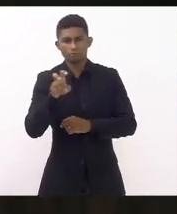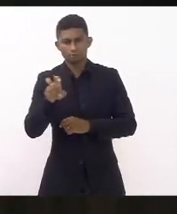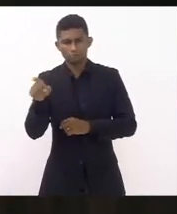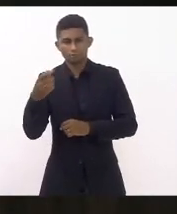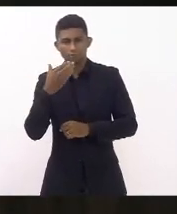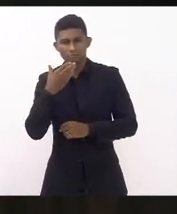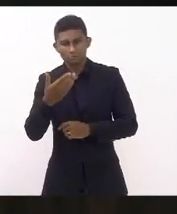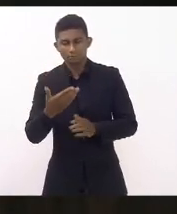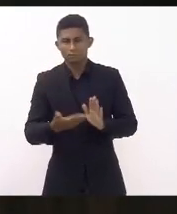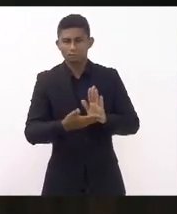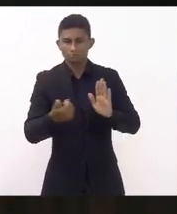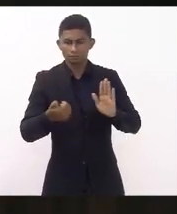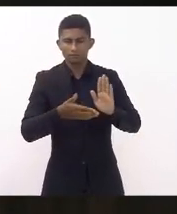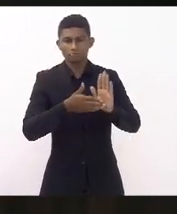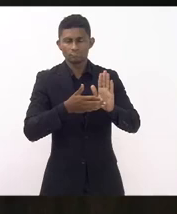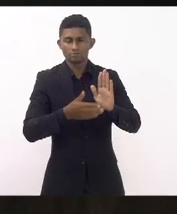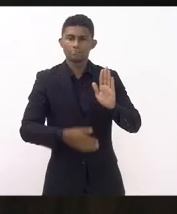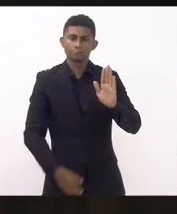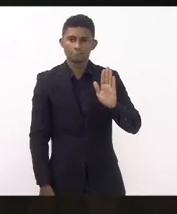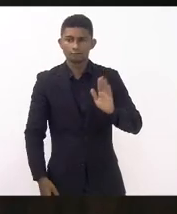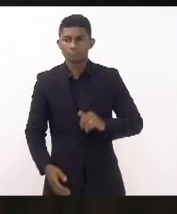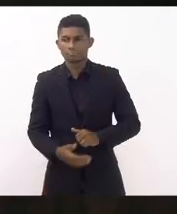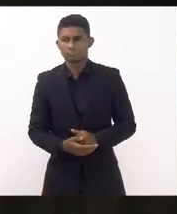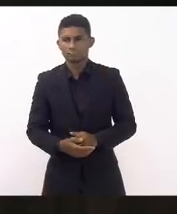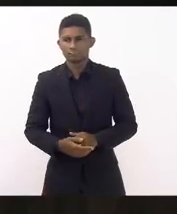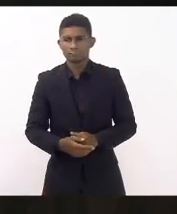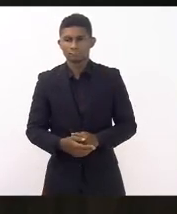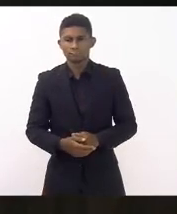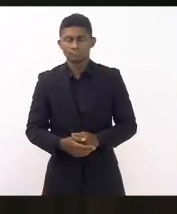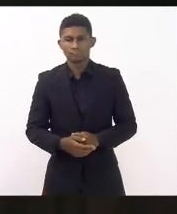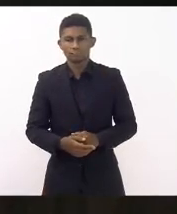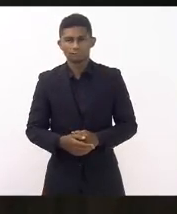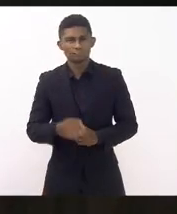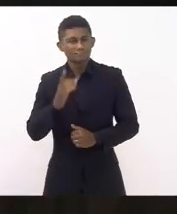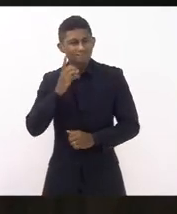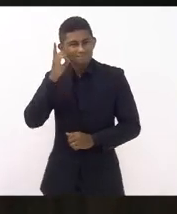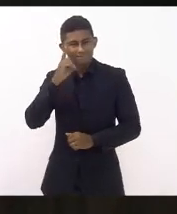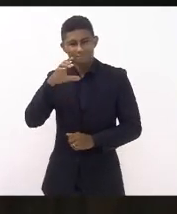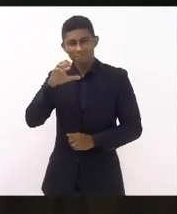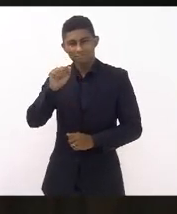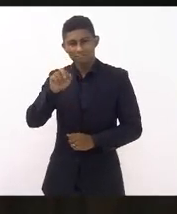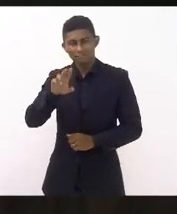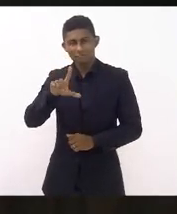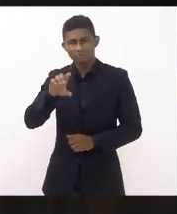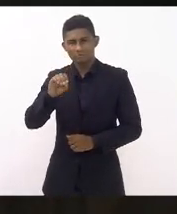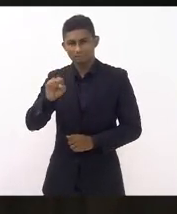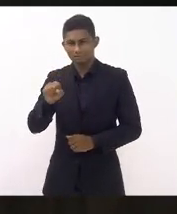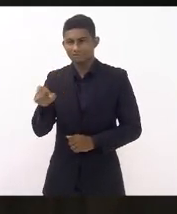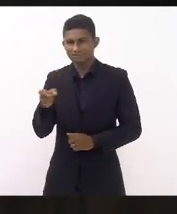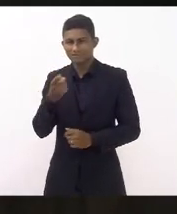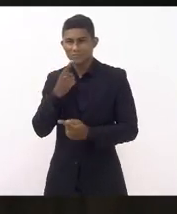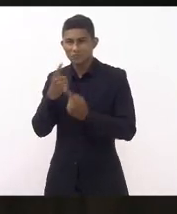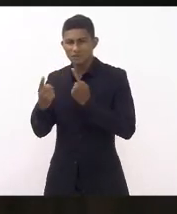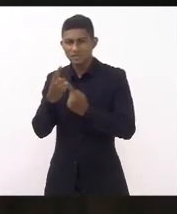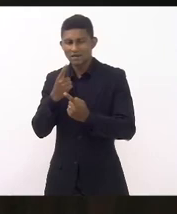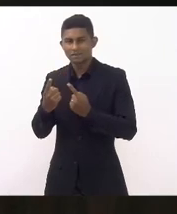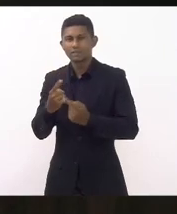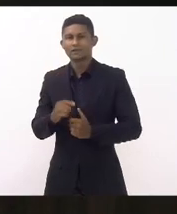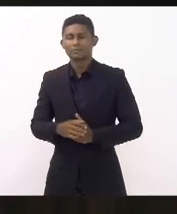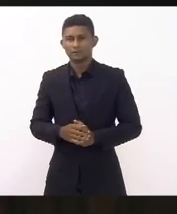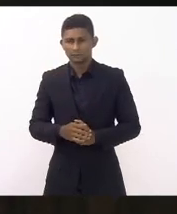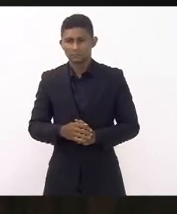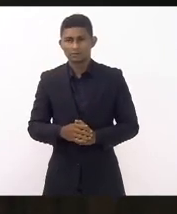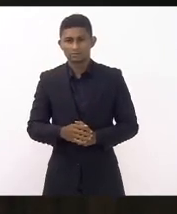do autor. É, nós conversávamos, deputado Carlos Augusto, deputado Bruno Nauari, servidor do